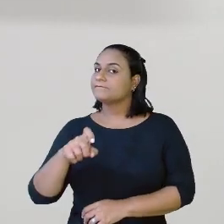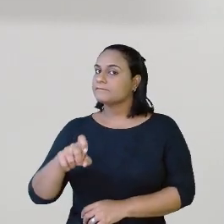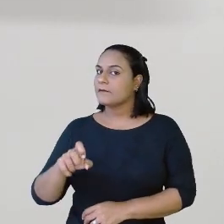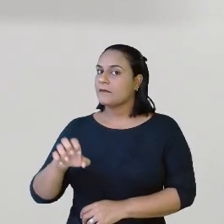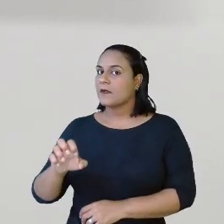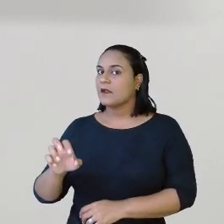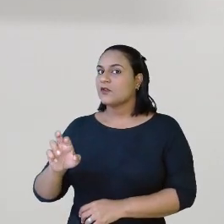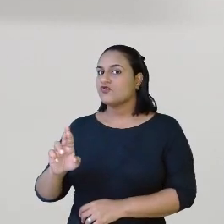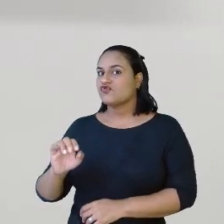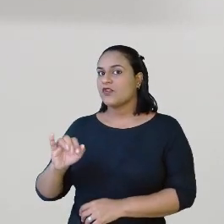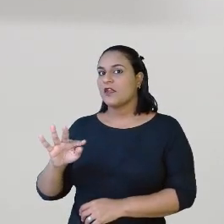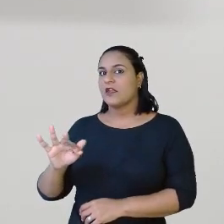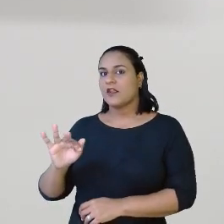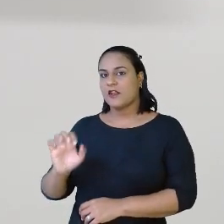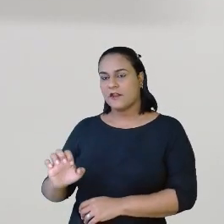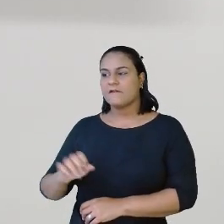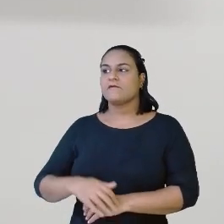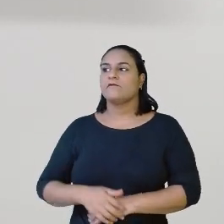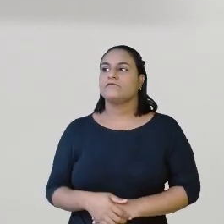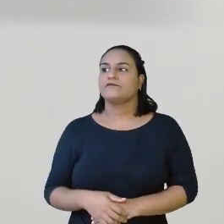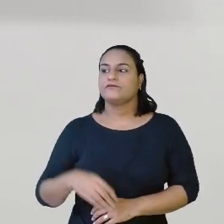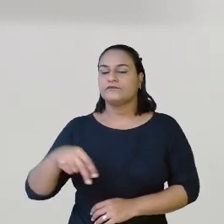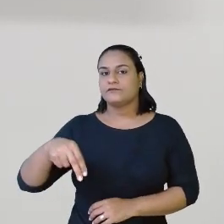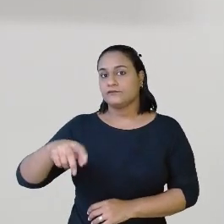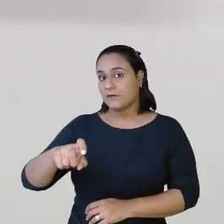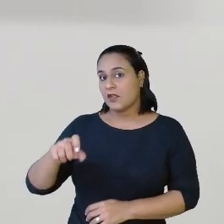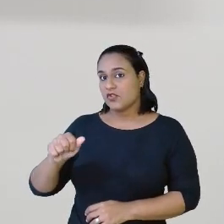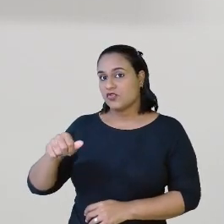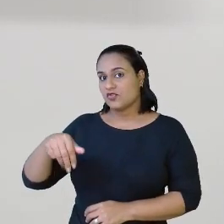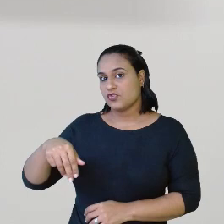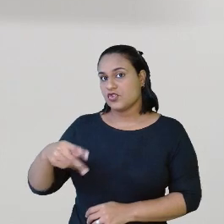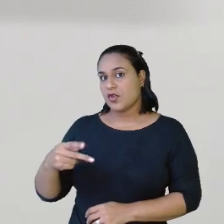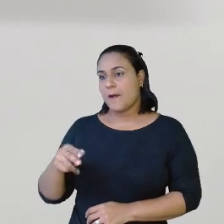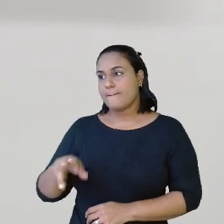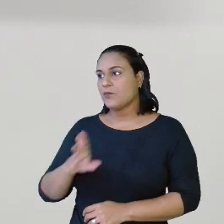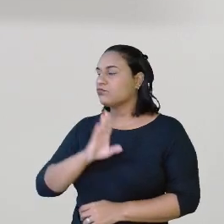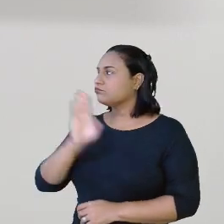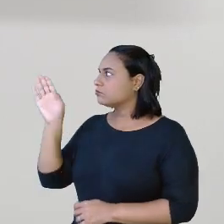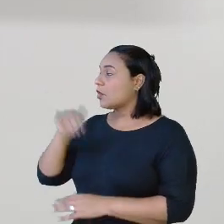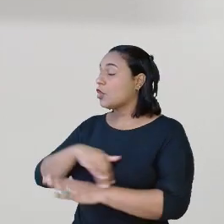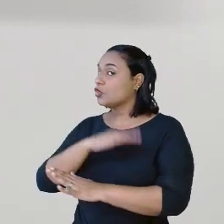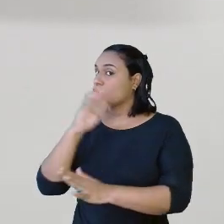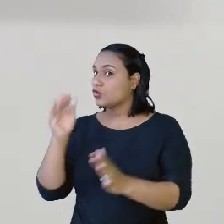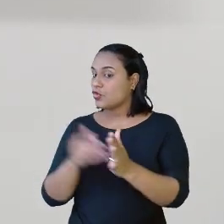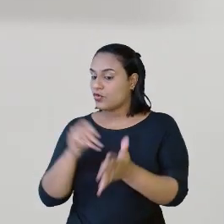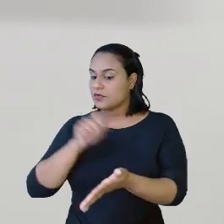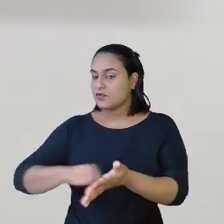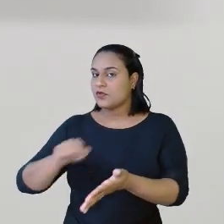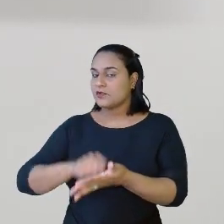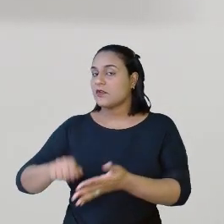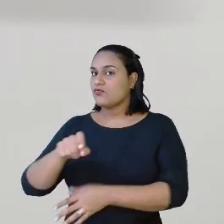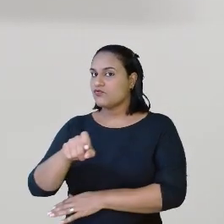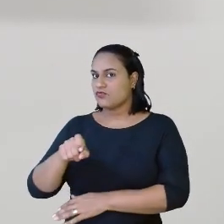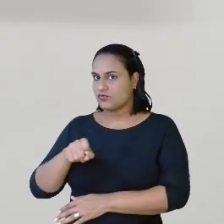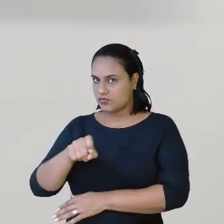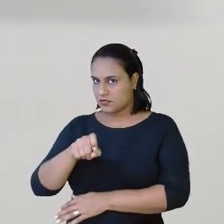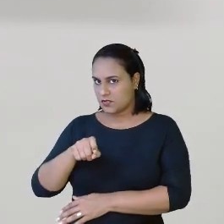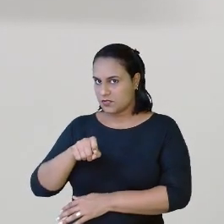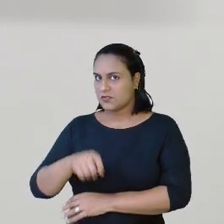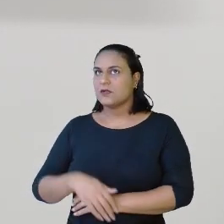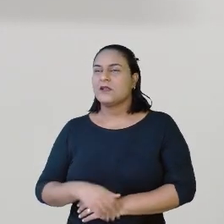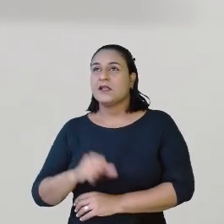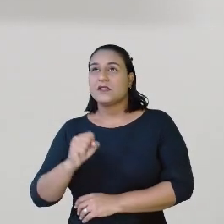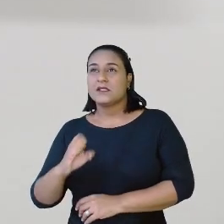essas palavras, elas são grafadas com X. Então, essa é uma outra regrinha que se a gente conhecer.